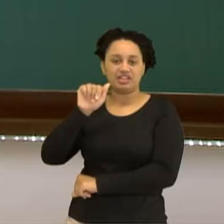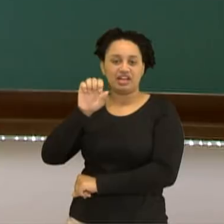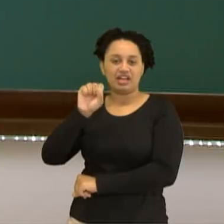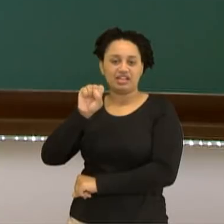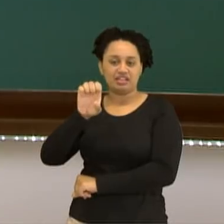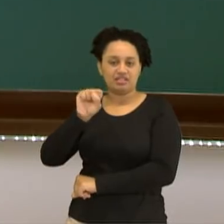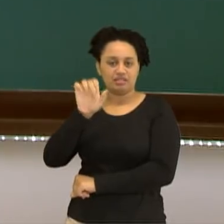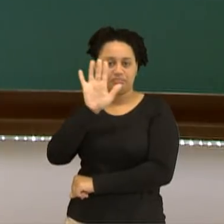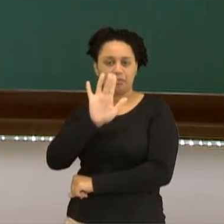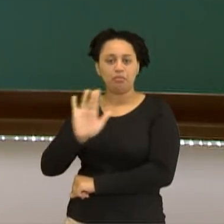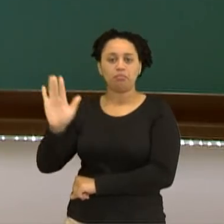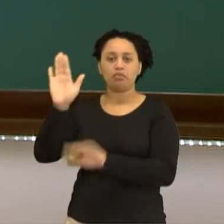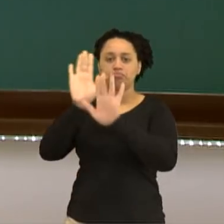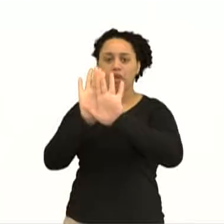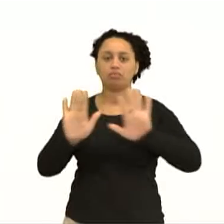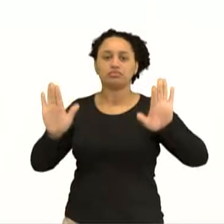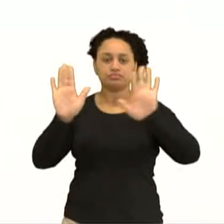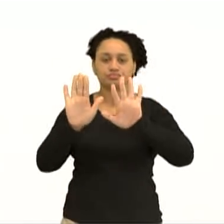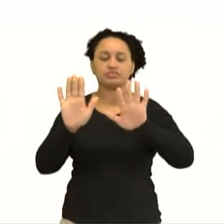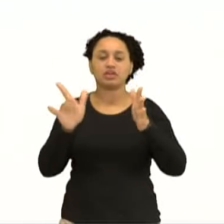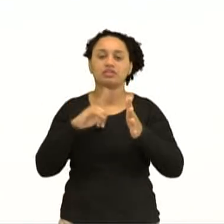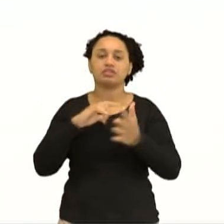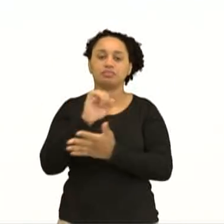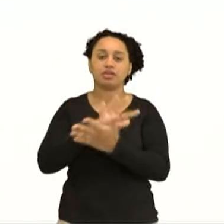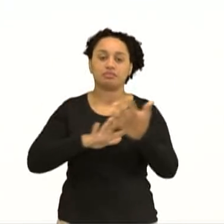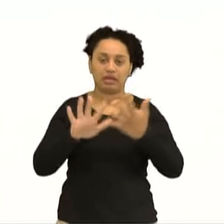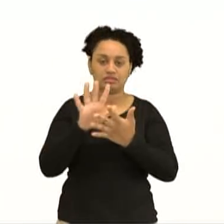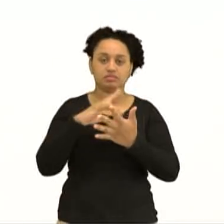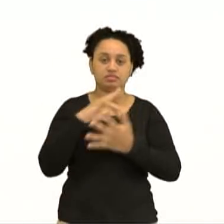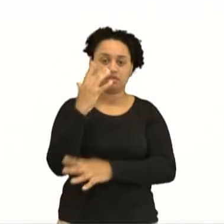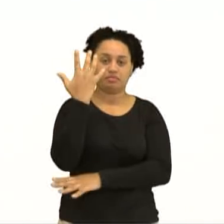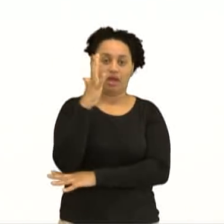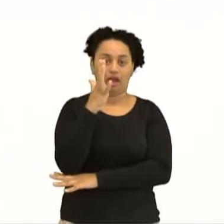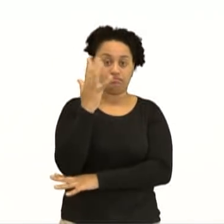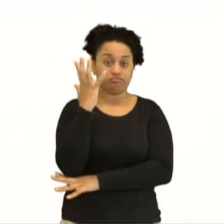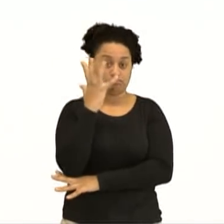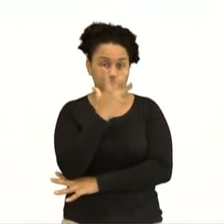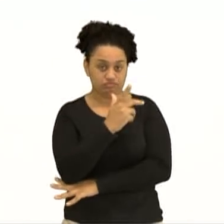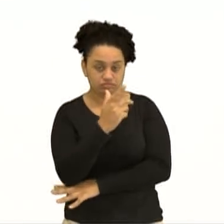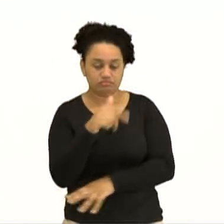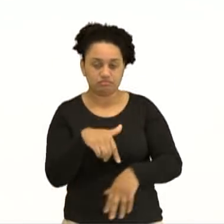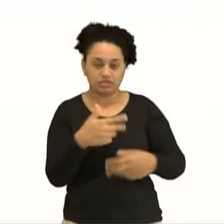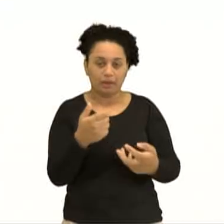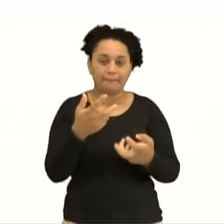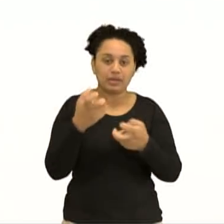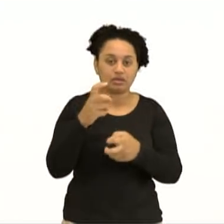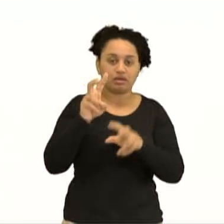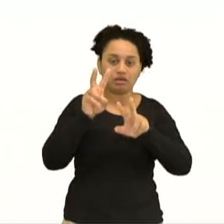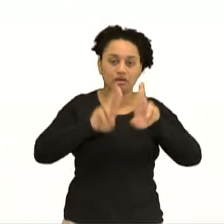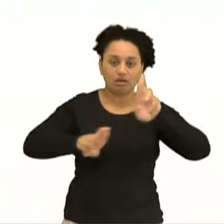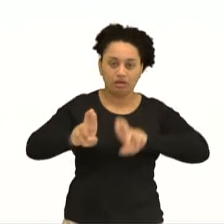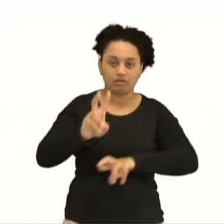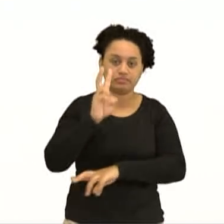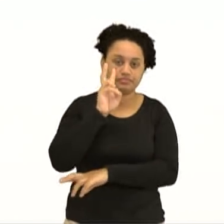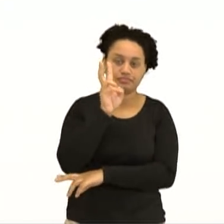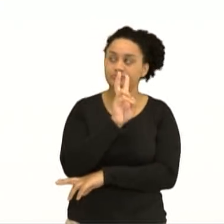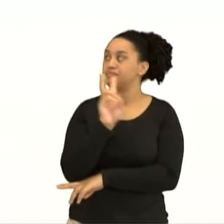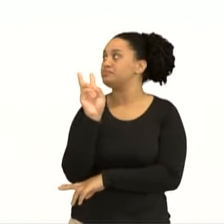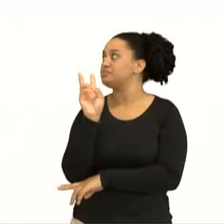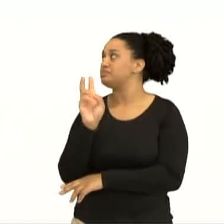imagem no qual tem uma árvore aí muito bonita e eu faço um